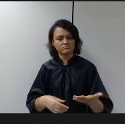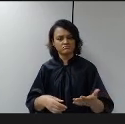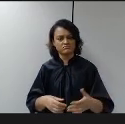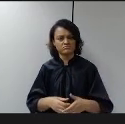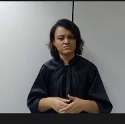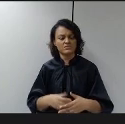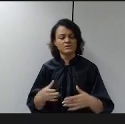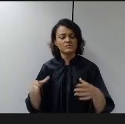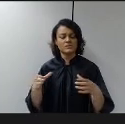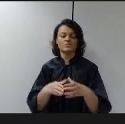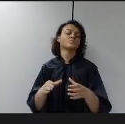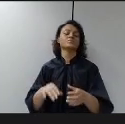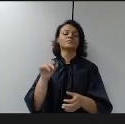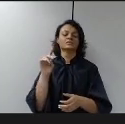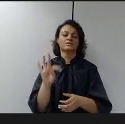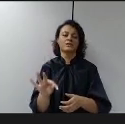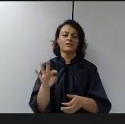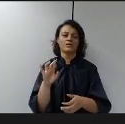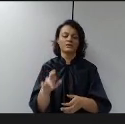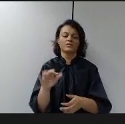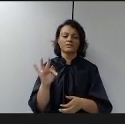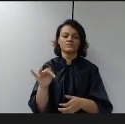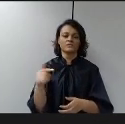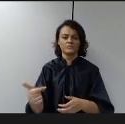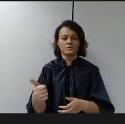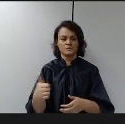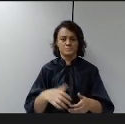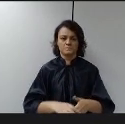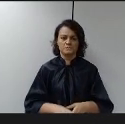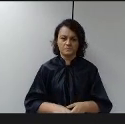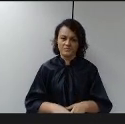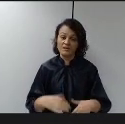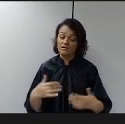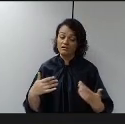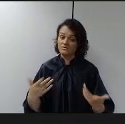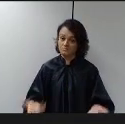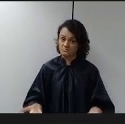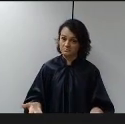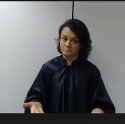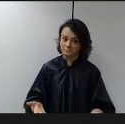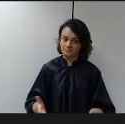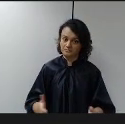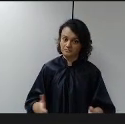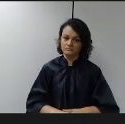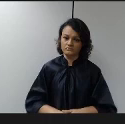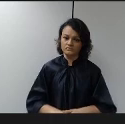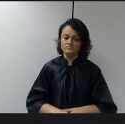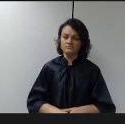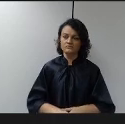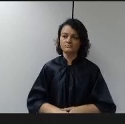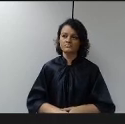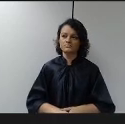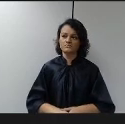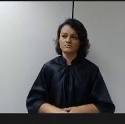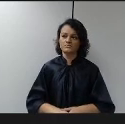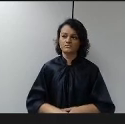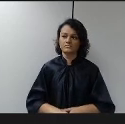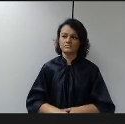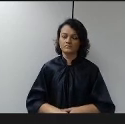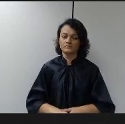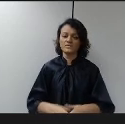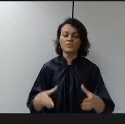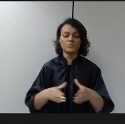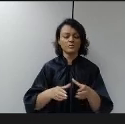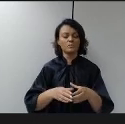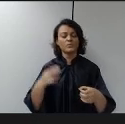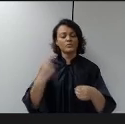sem adentrar o mérito. Assim, a União que o recurso seja conhecido